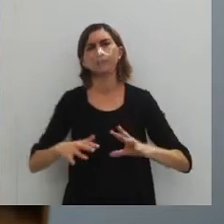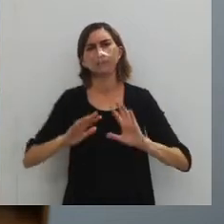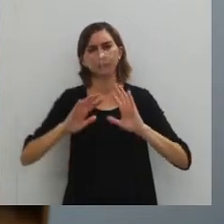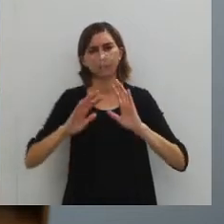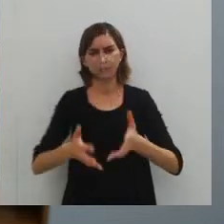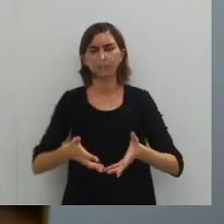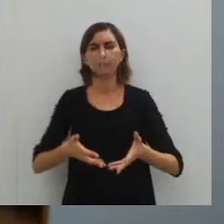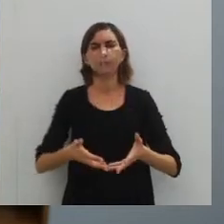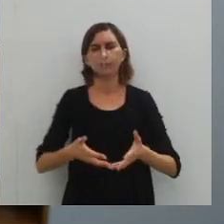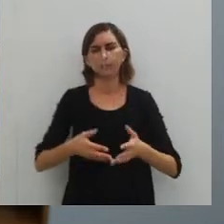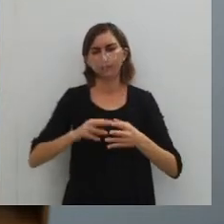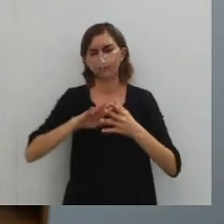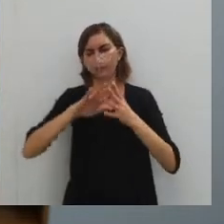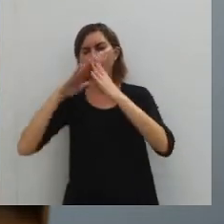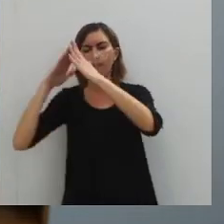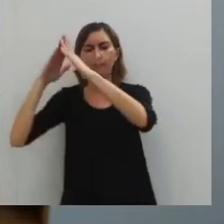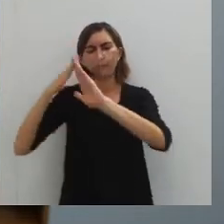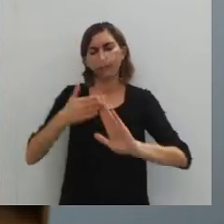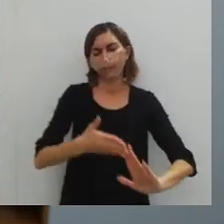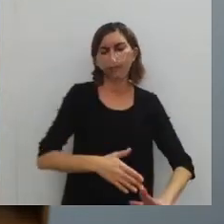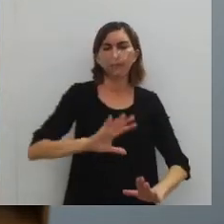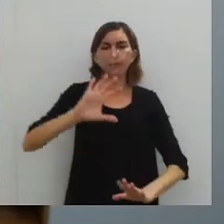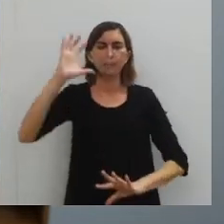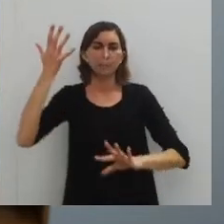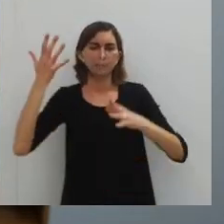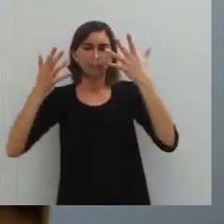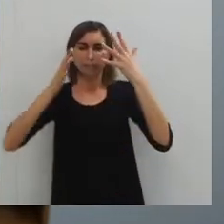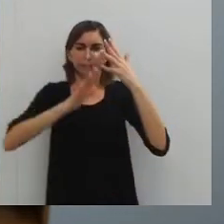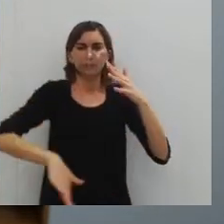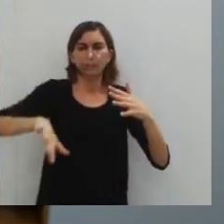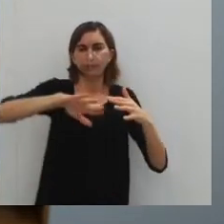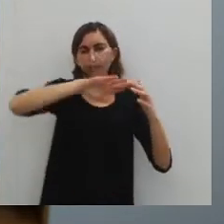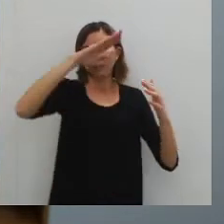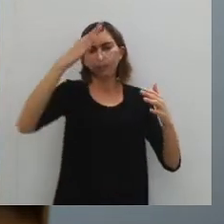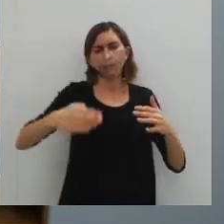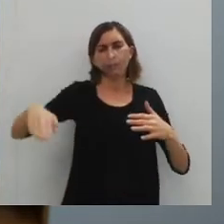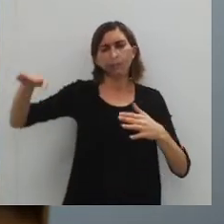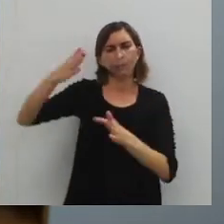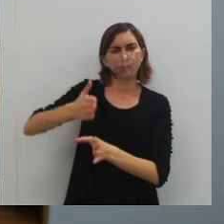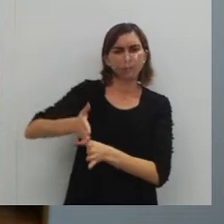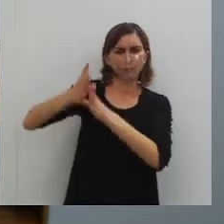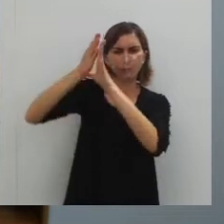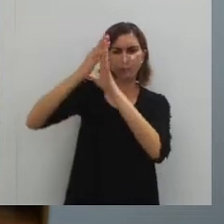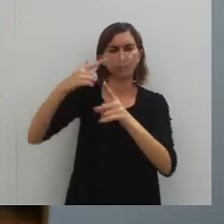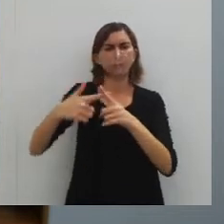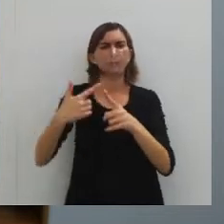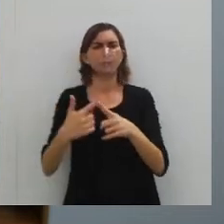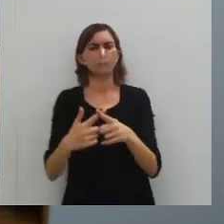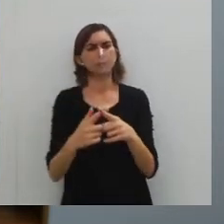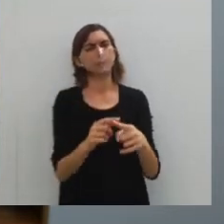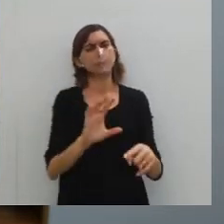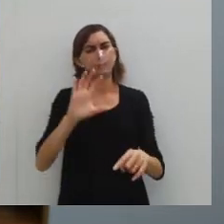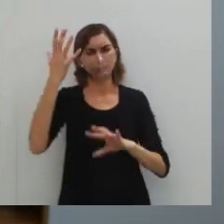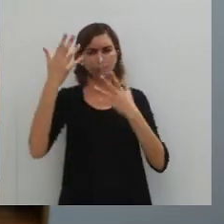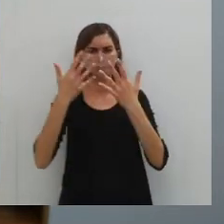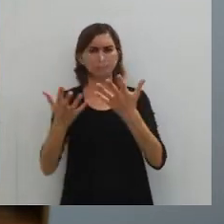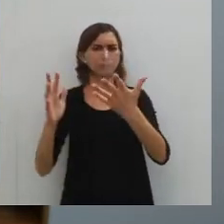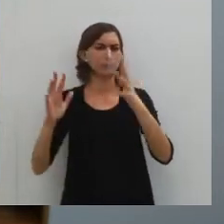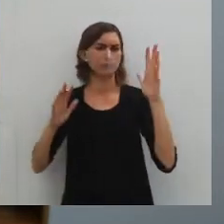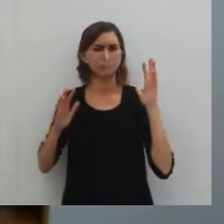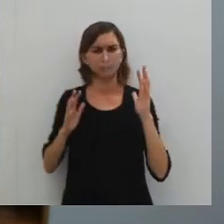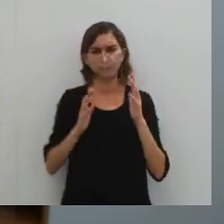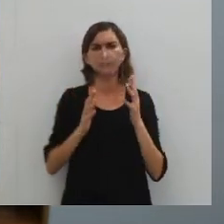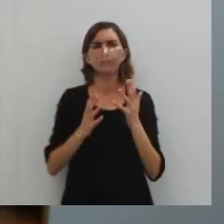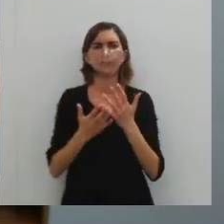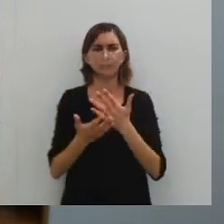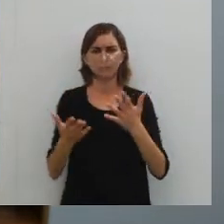os deslizamentos, eles vão ocorrer justamente nas áreas de morro, de barreiras, porque a vegetação que